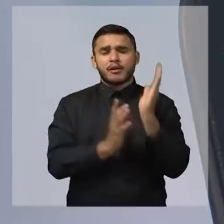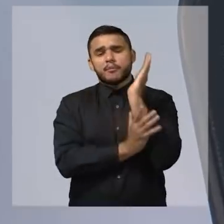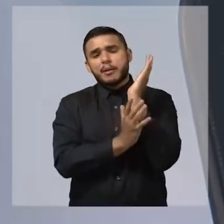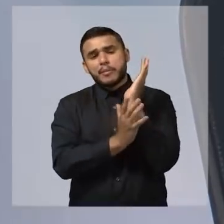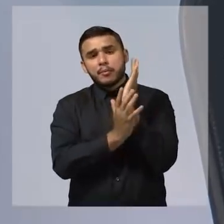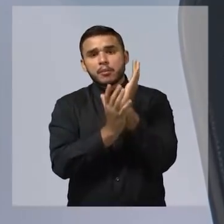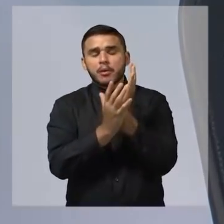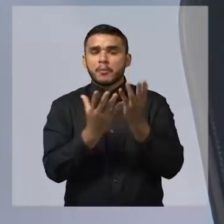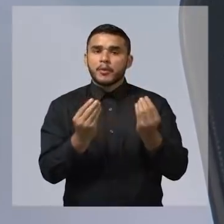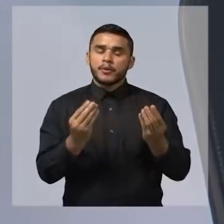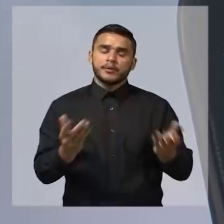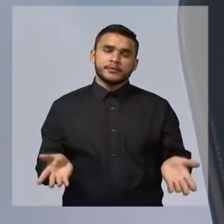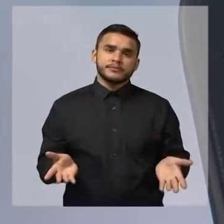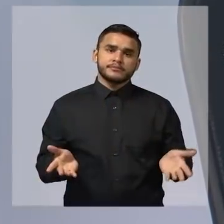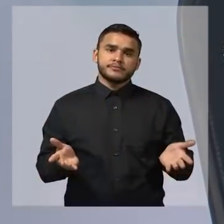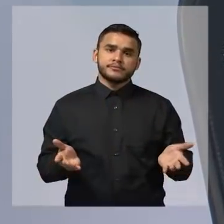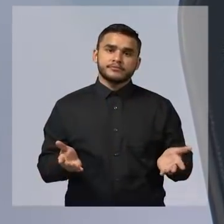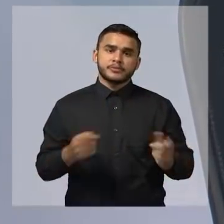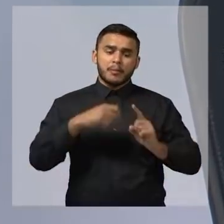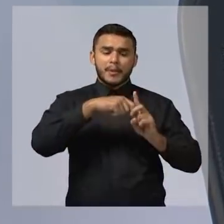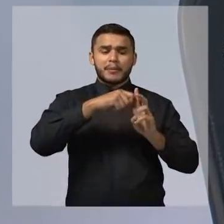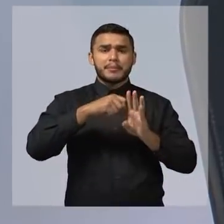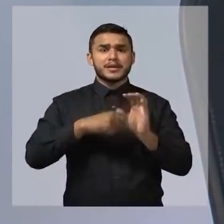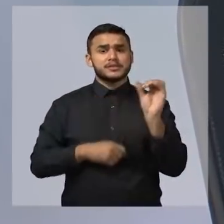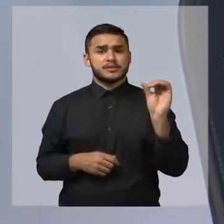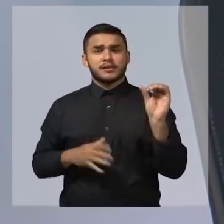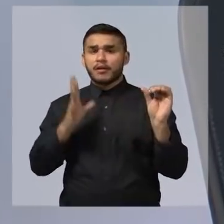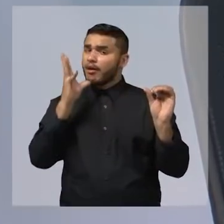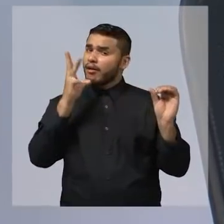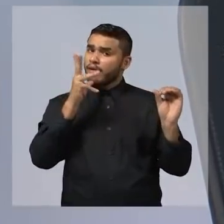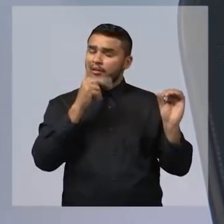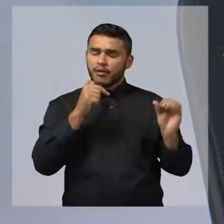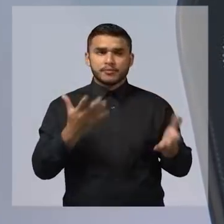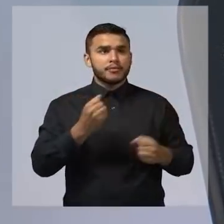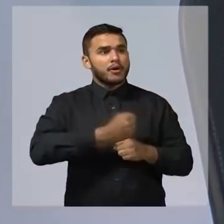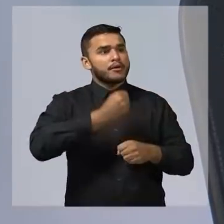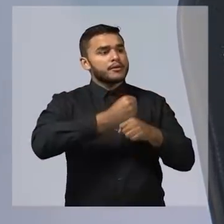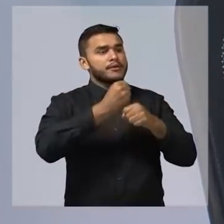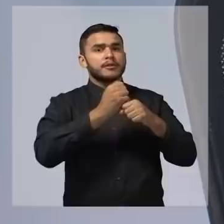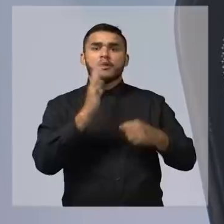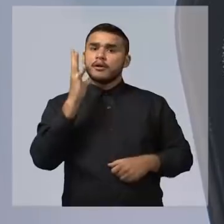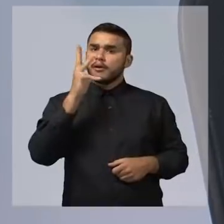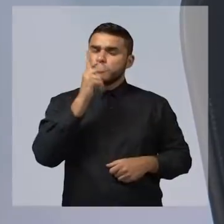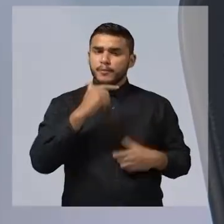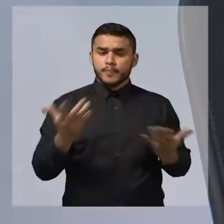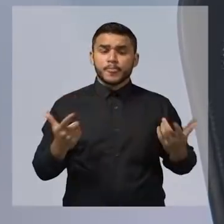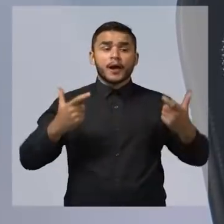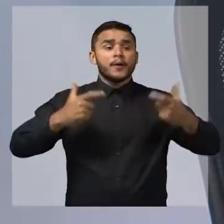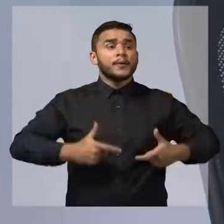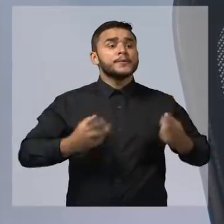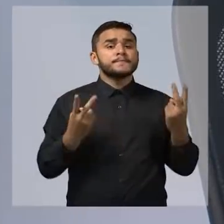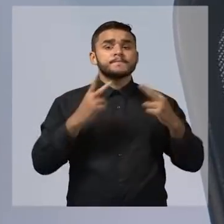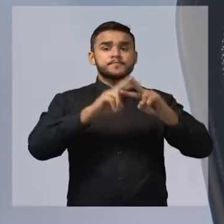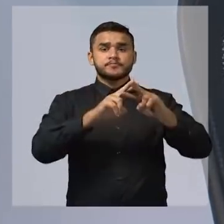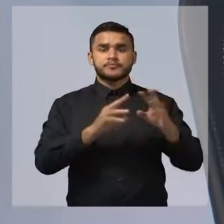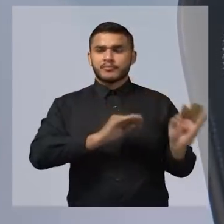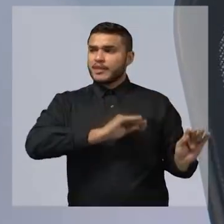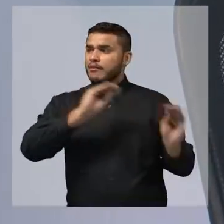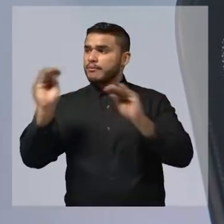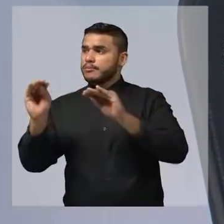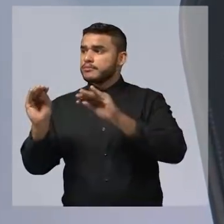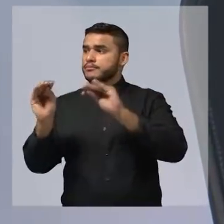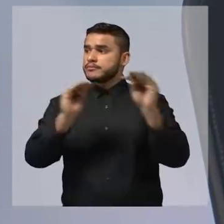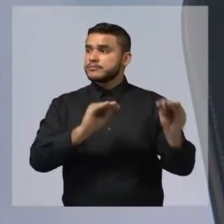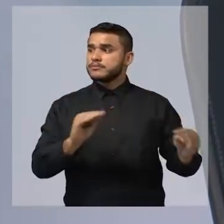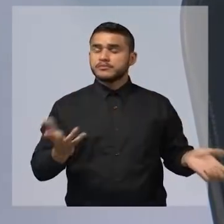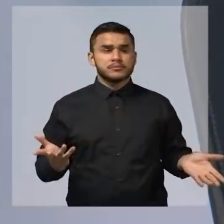está pronta ali, pode usar, são 6 meses. Aí, uma construção é demorada. E você não tem onde colocar o preso. Aí, movimenta ali, movimenta daqui. Qualquer coisa que